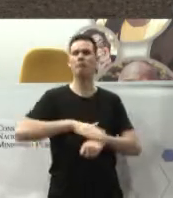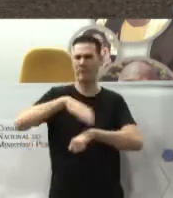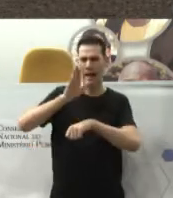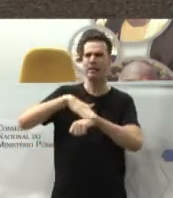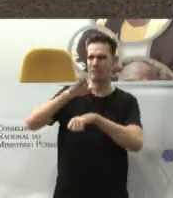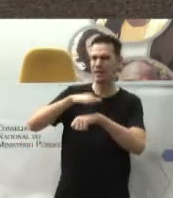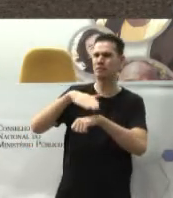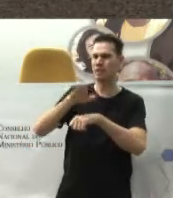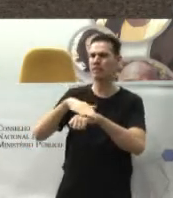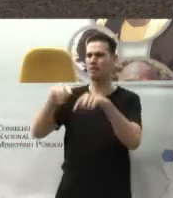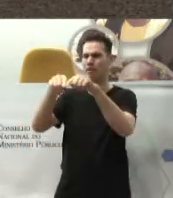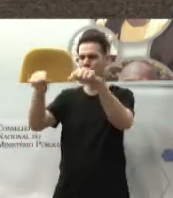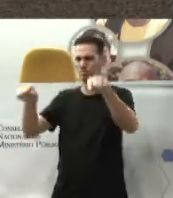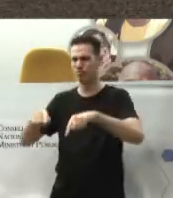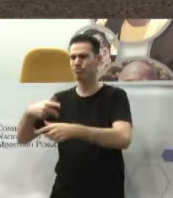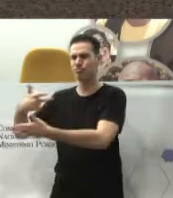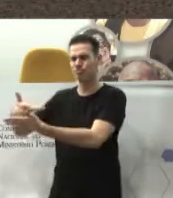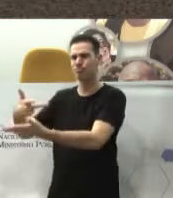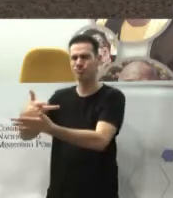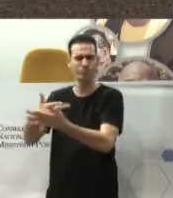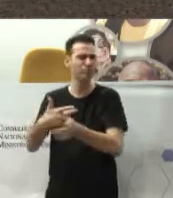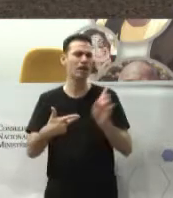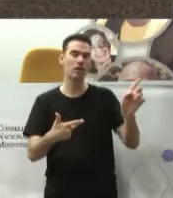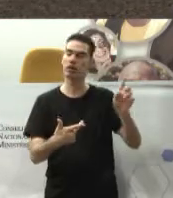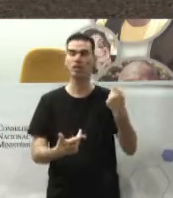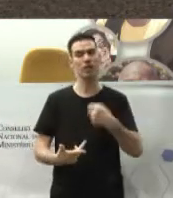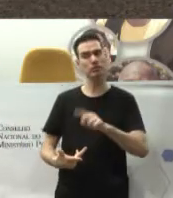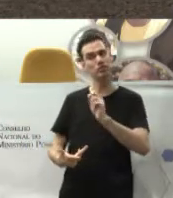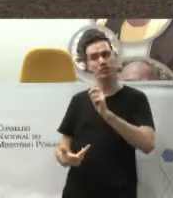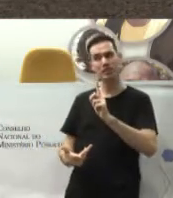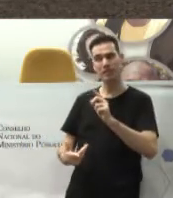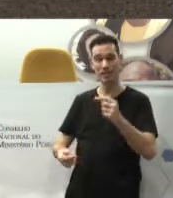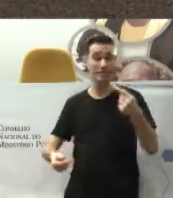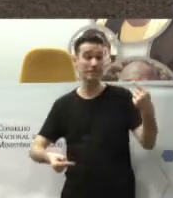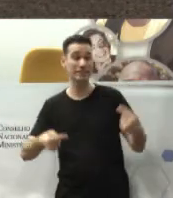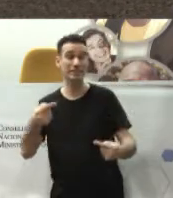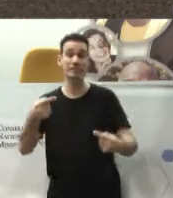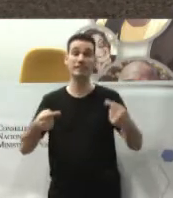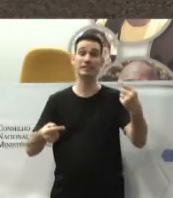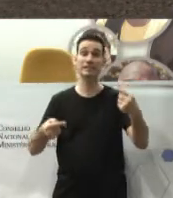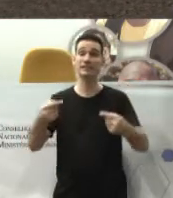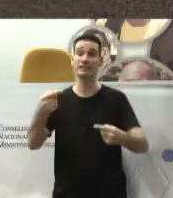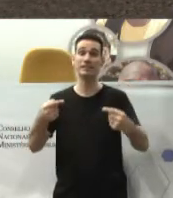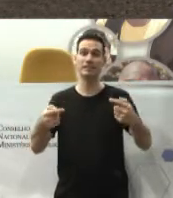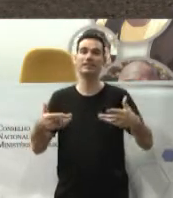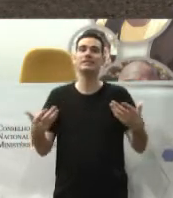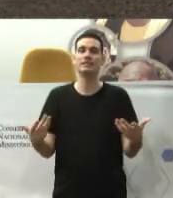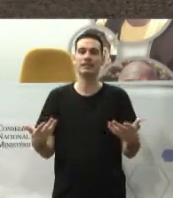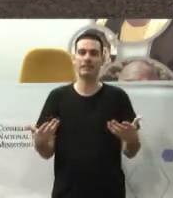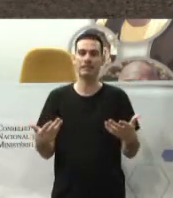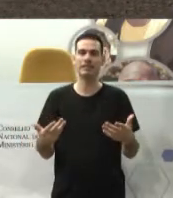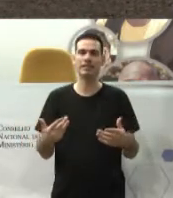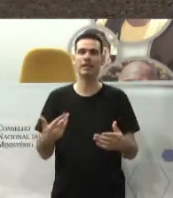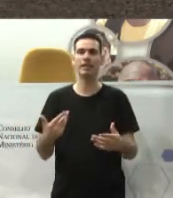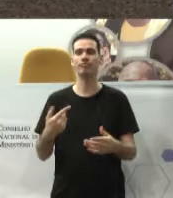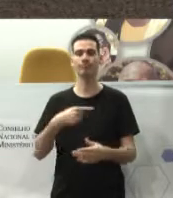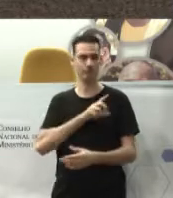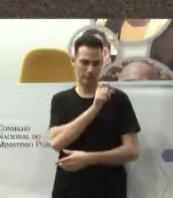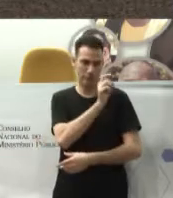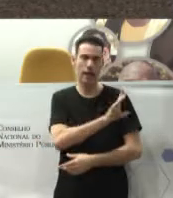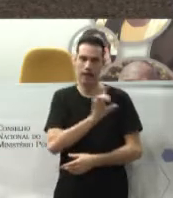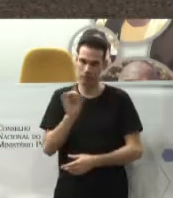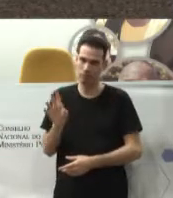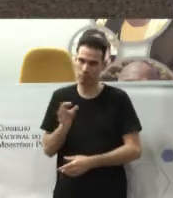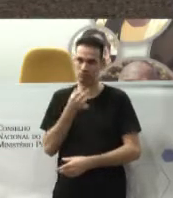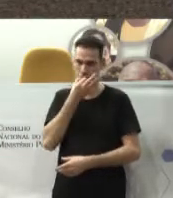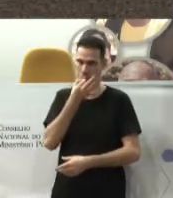a reforma antimanicomial foi para economizar dinheiro. E E essas vozes têm que ser ouvidas.